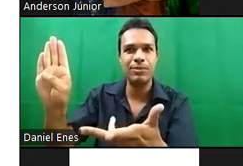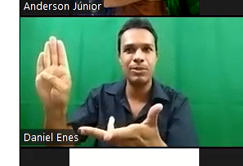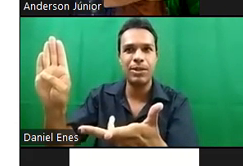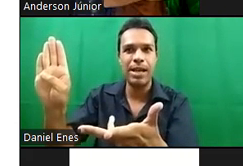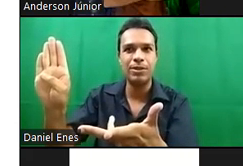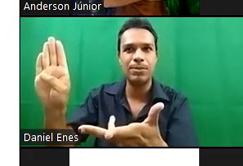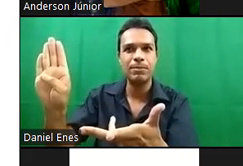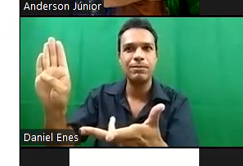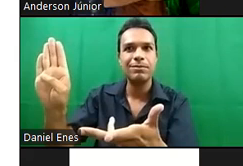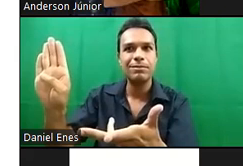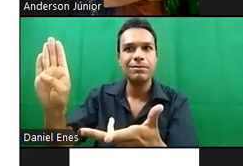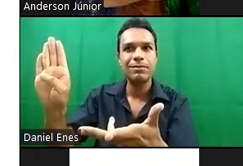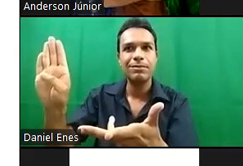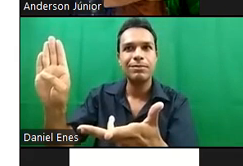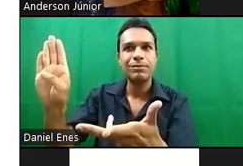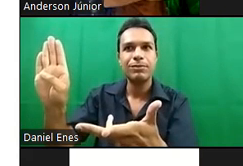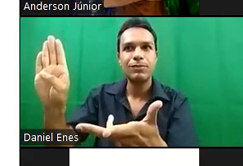e das línguas orais?